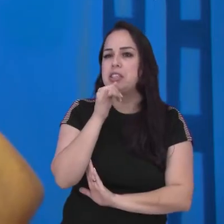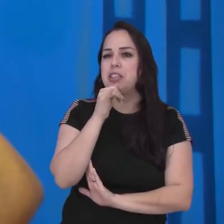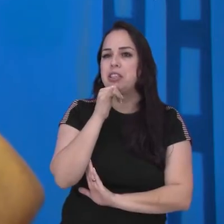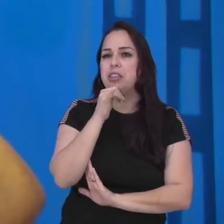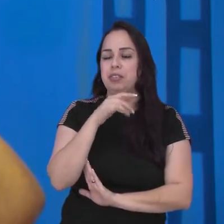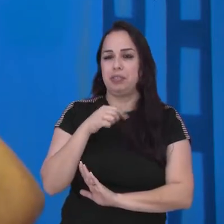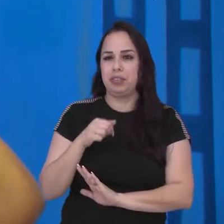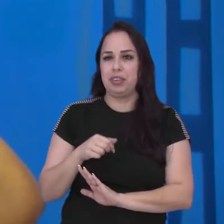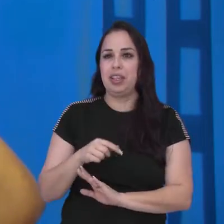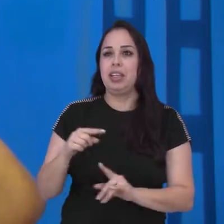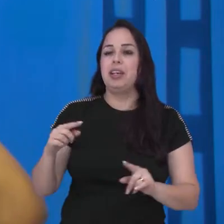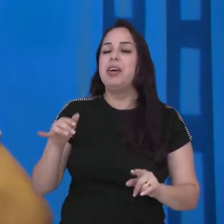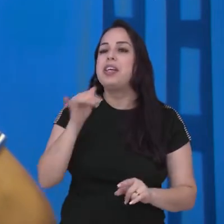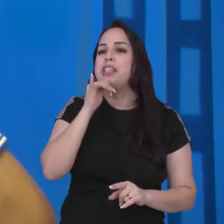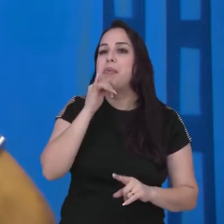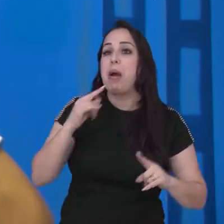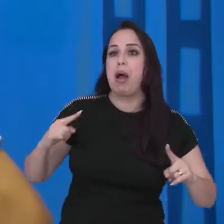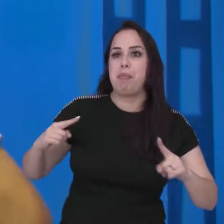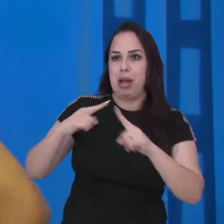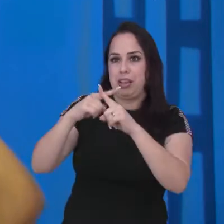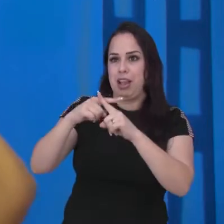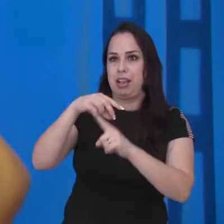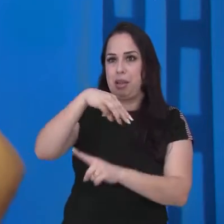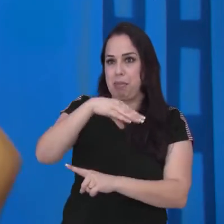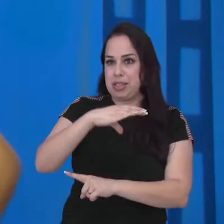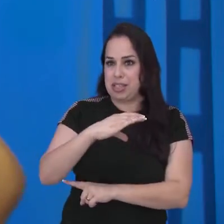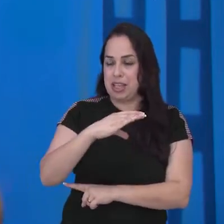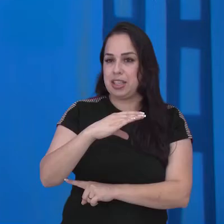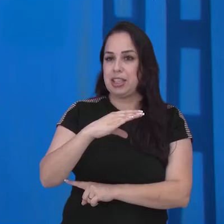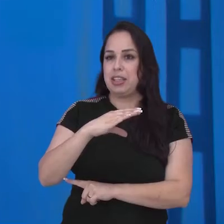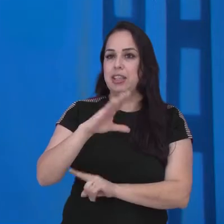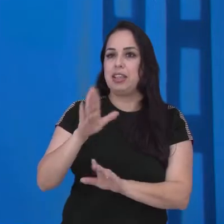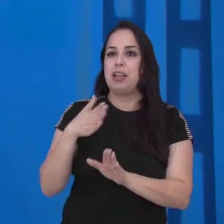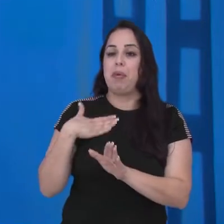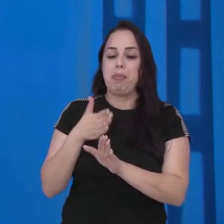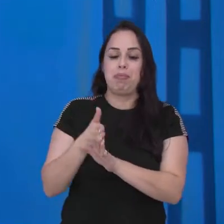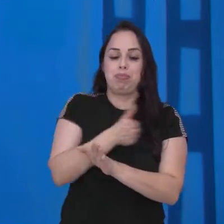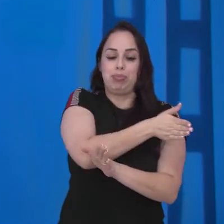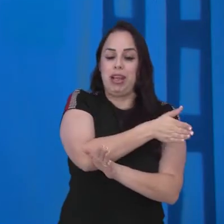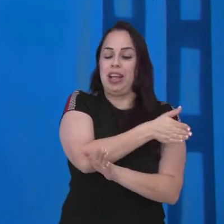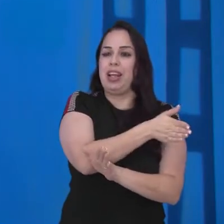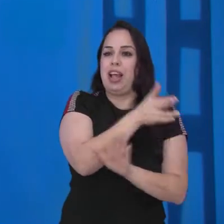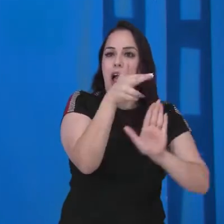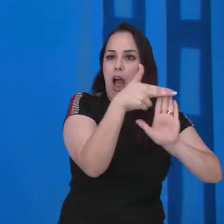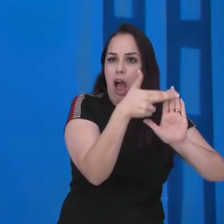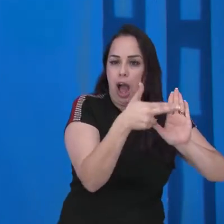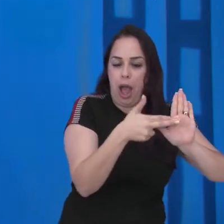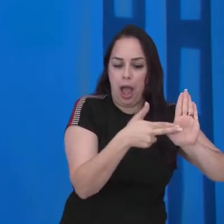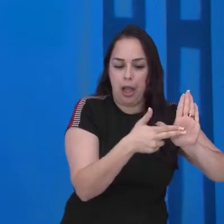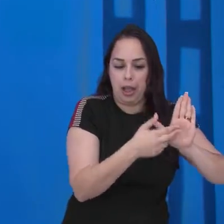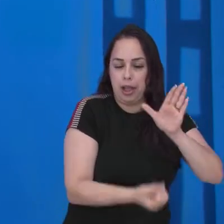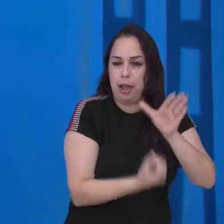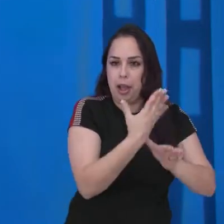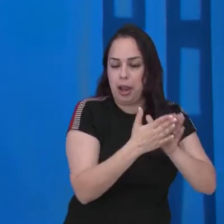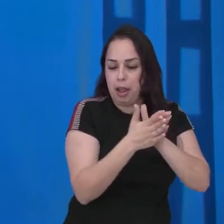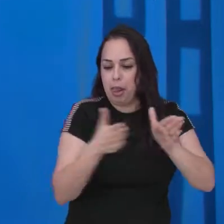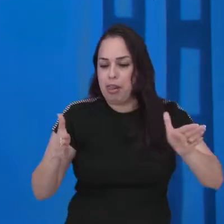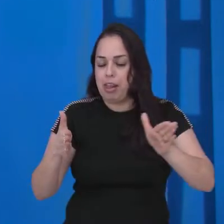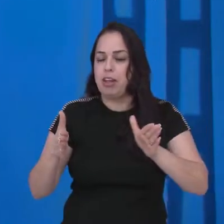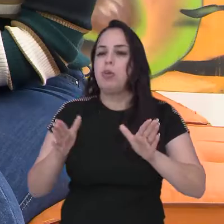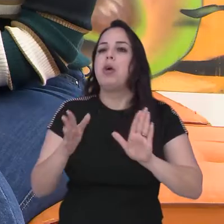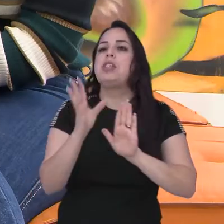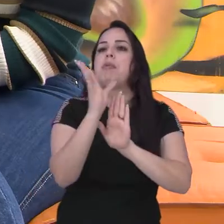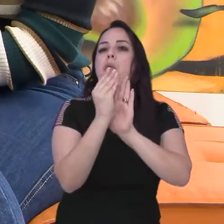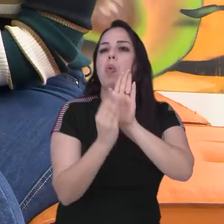A gente tem as próprias batalhas, a maioria das batalhas hoje segue a nosso modo de organização, né? Nós não podemos com